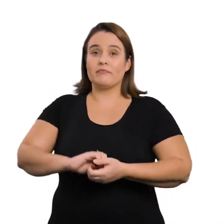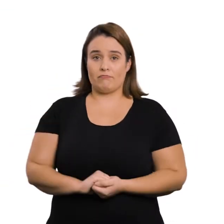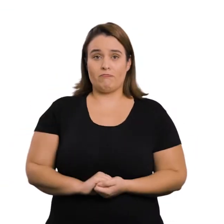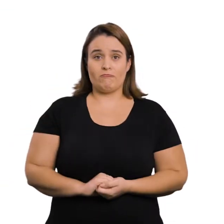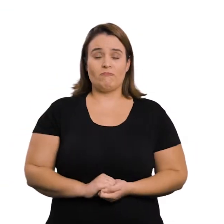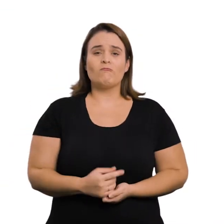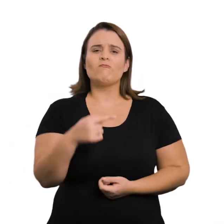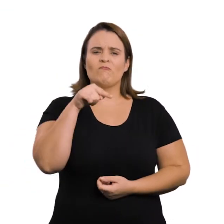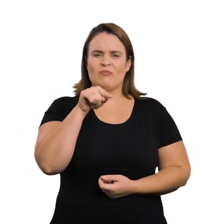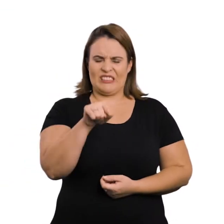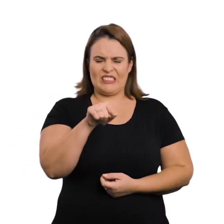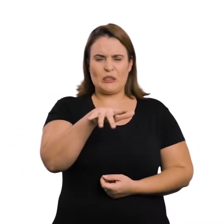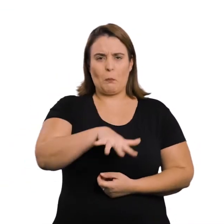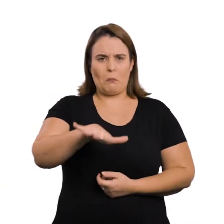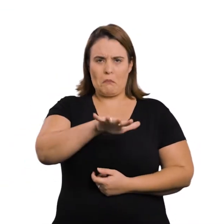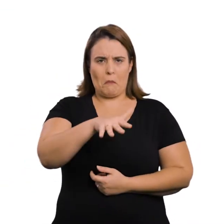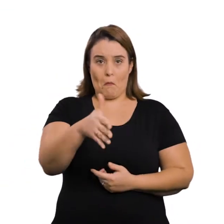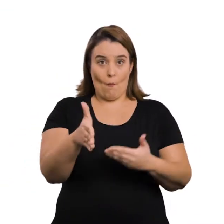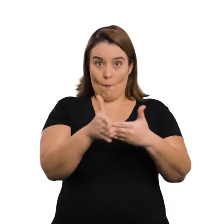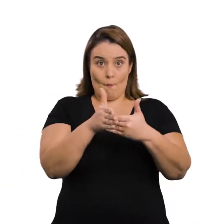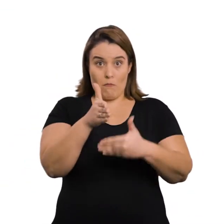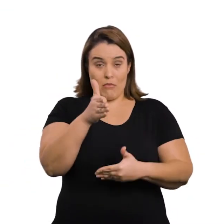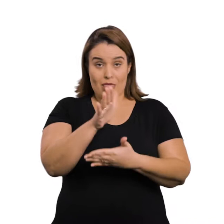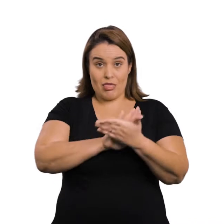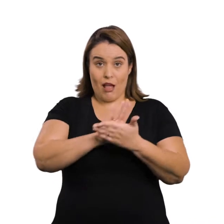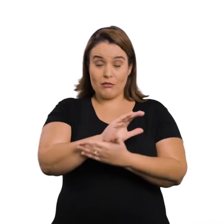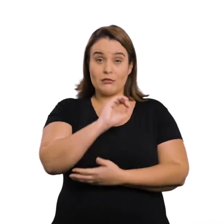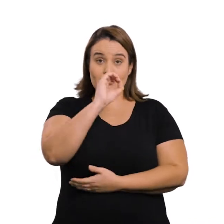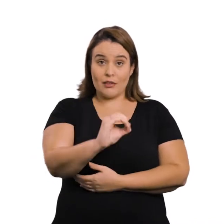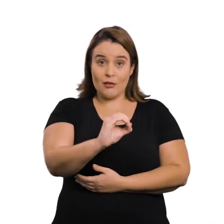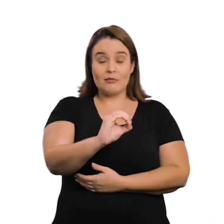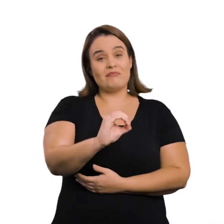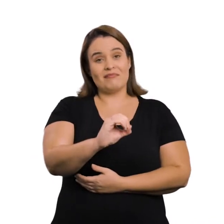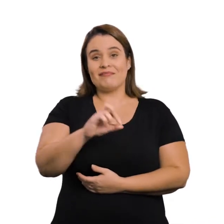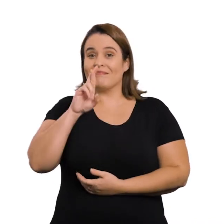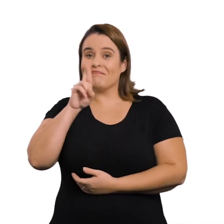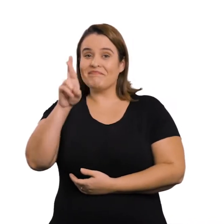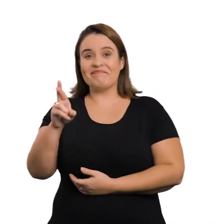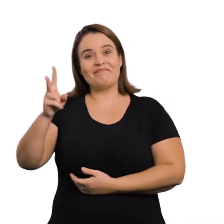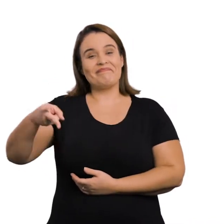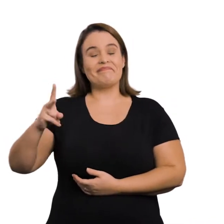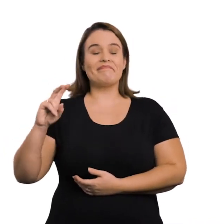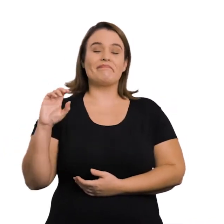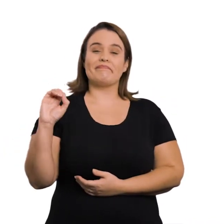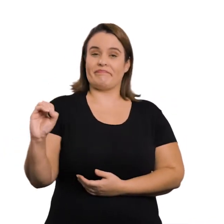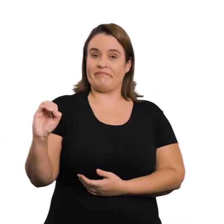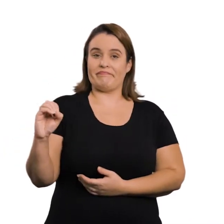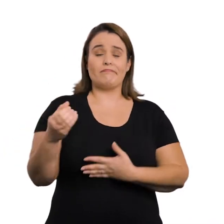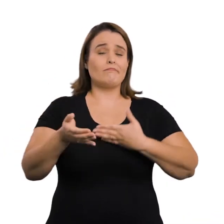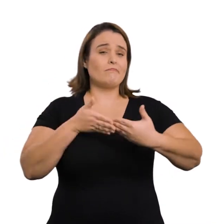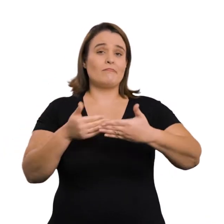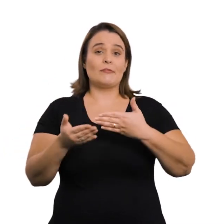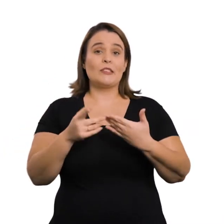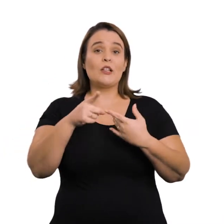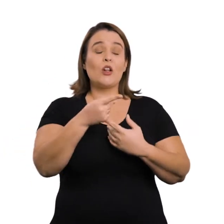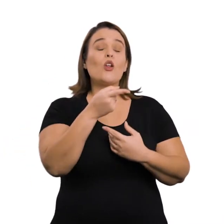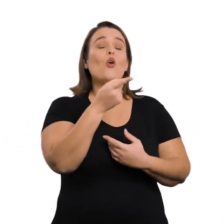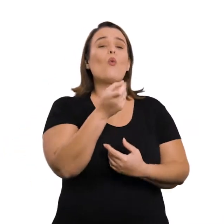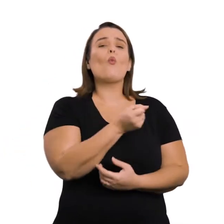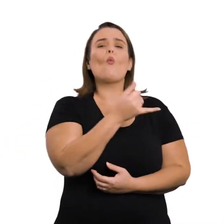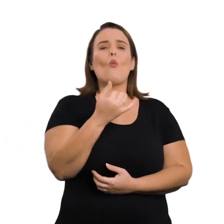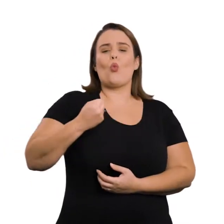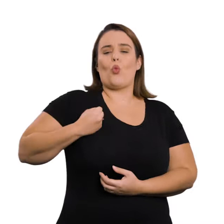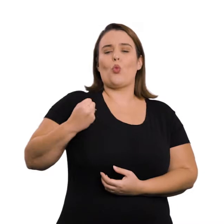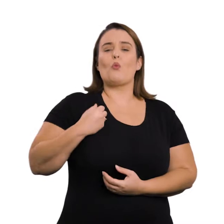atribuído valor zero a um ambiente que não tem barreiras, o resultado desta equação será sempre zero, independente